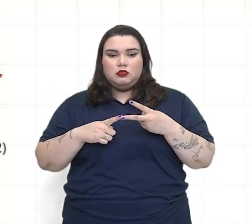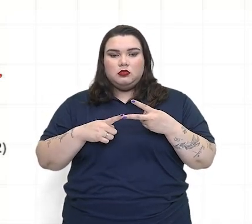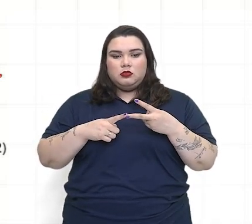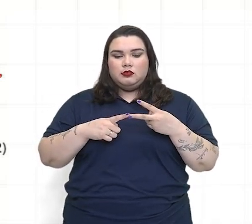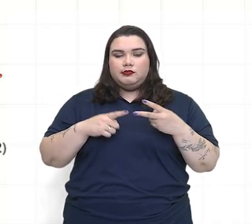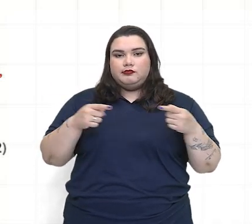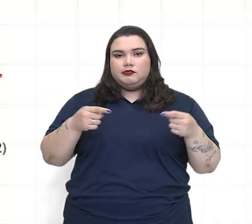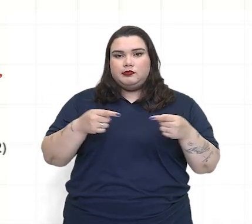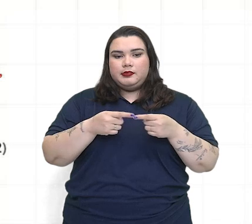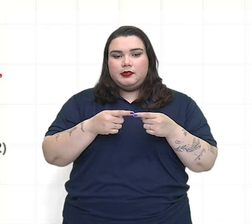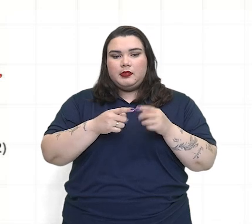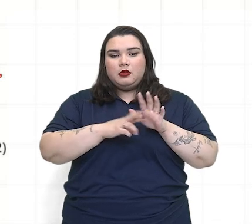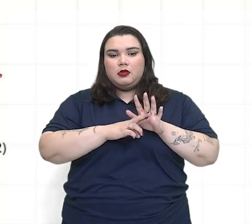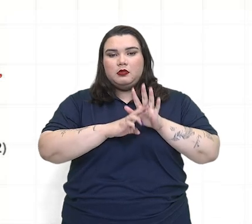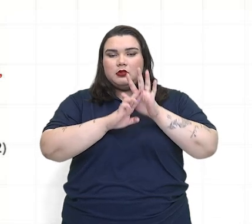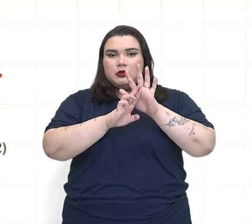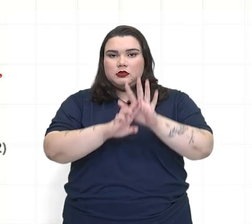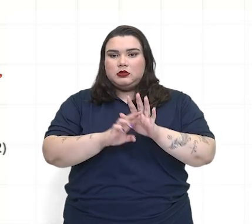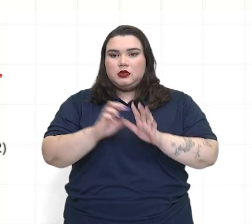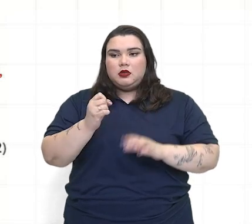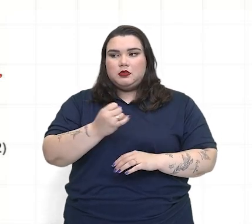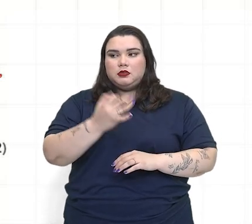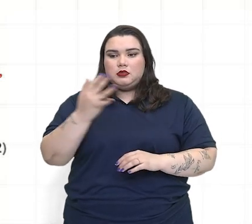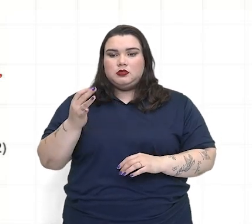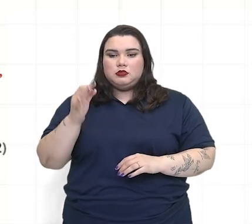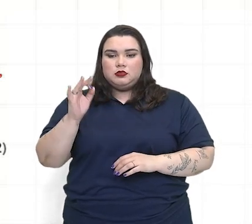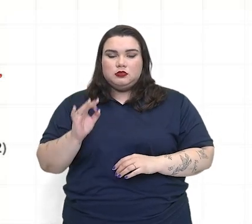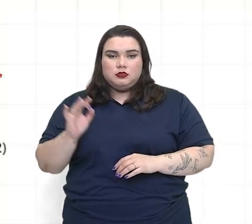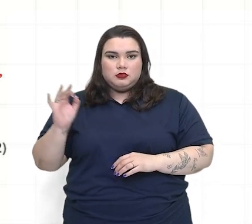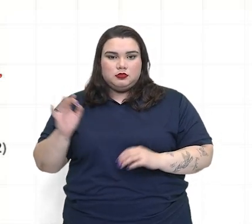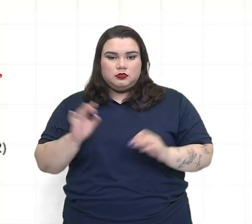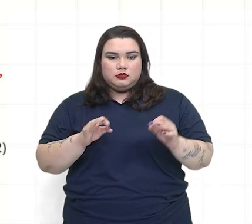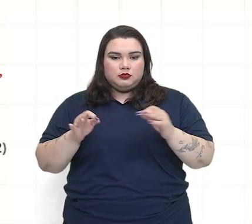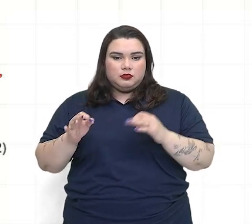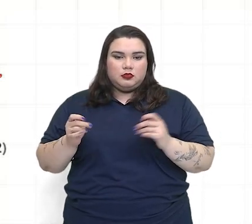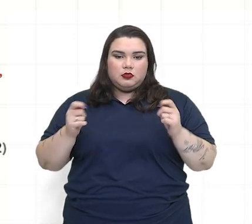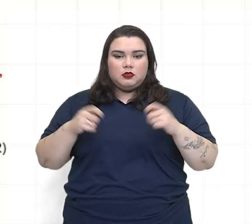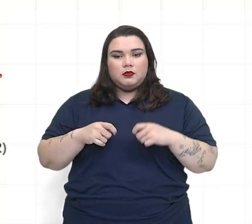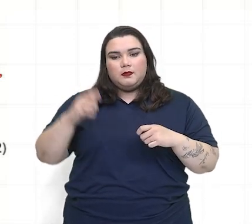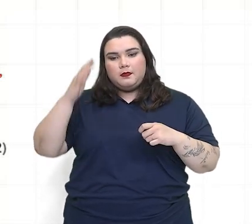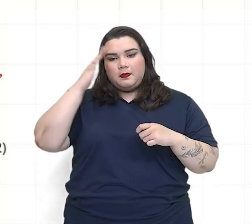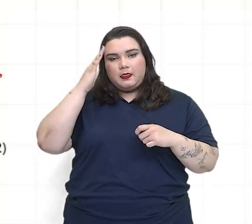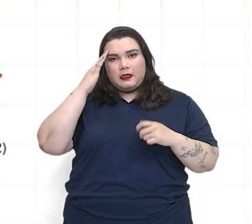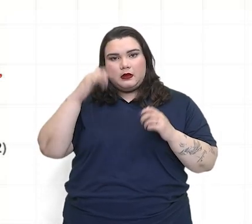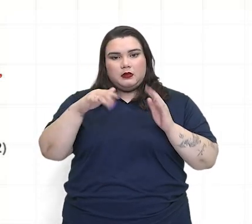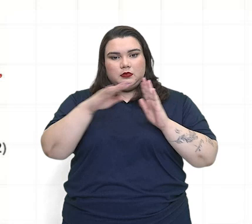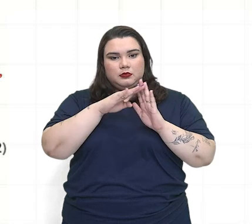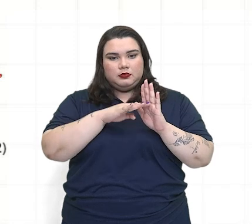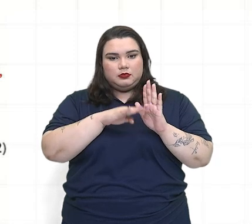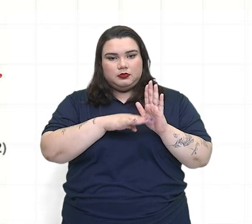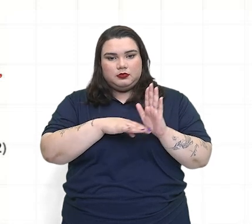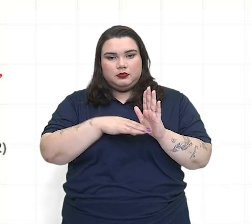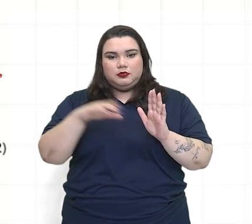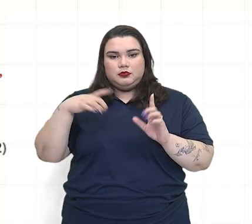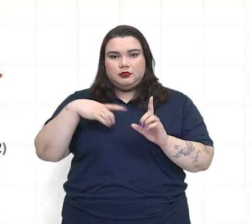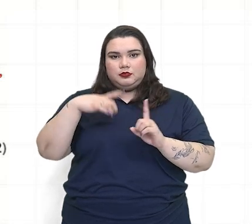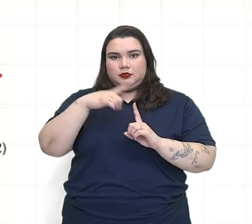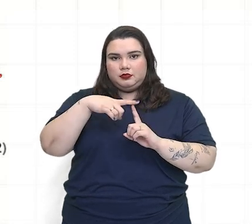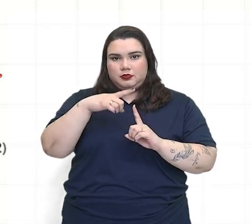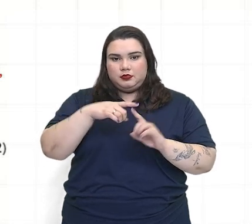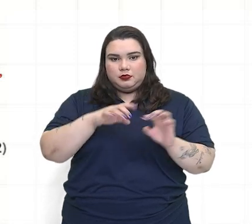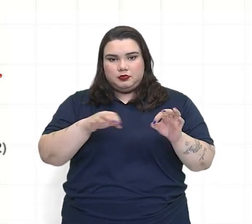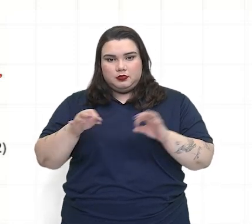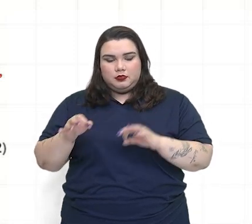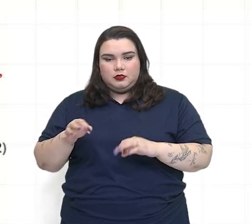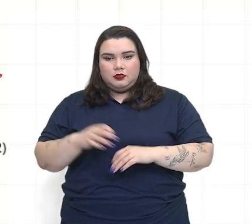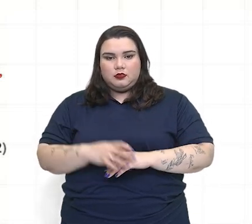proporcionais às porcentagens representadas. Então, ó, a gente pode, né, rotular os dados aqui, né, que ela vai ter esse formato aqui.